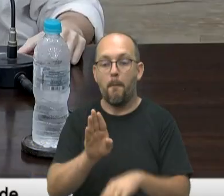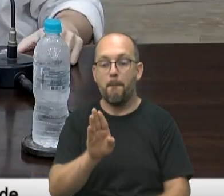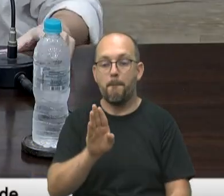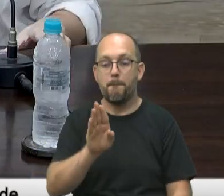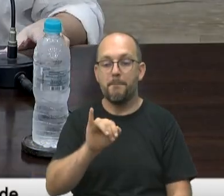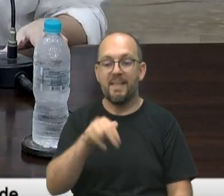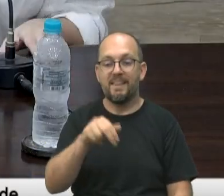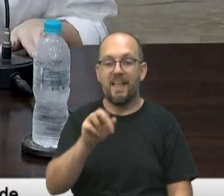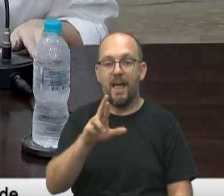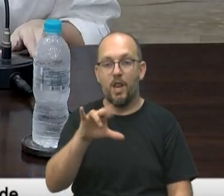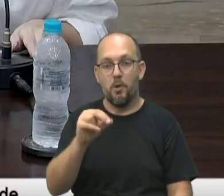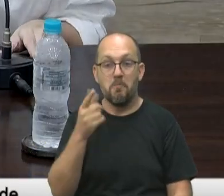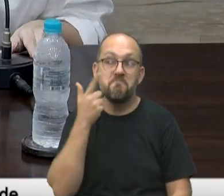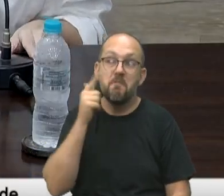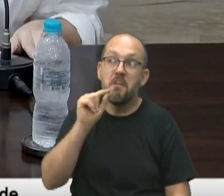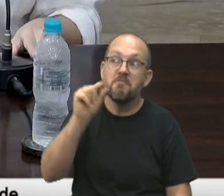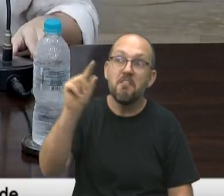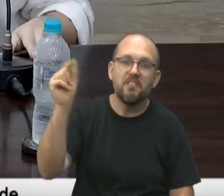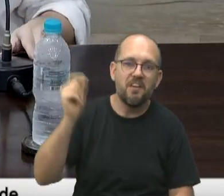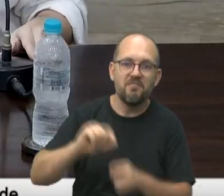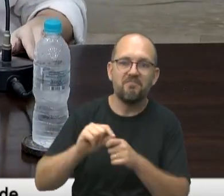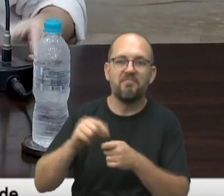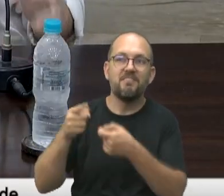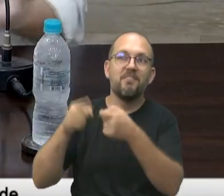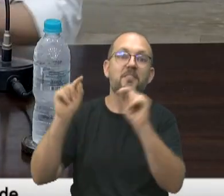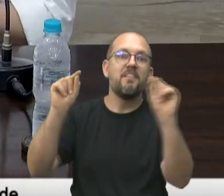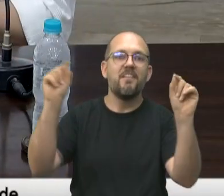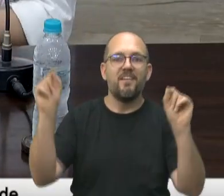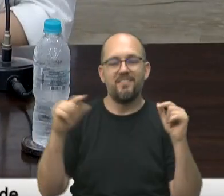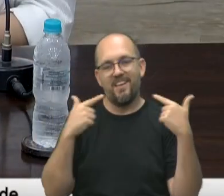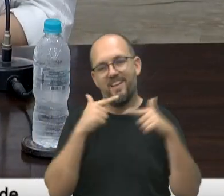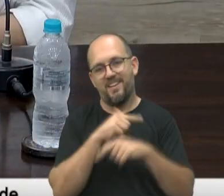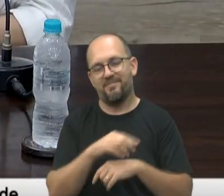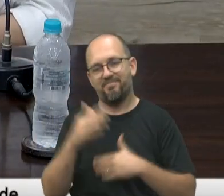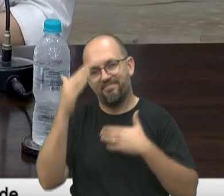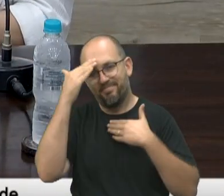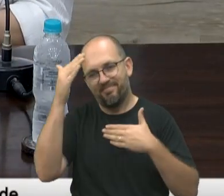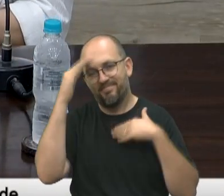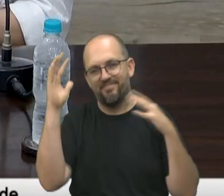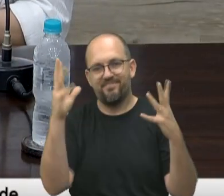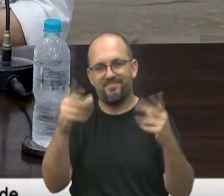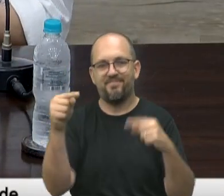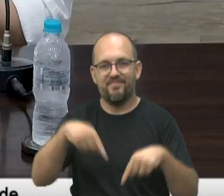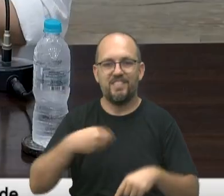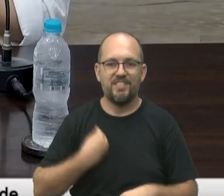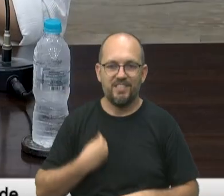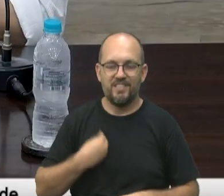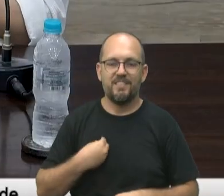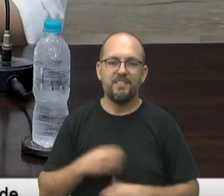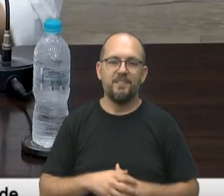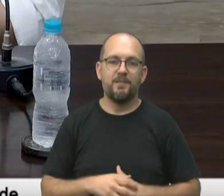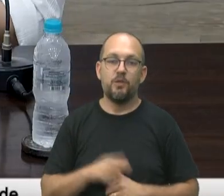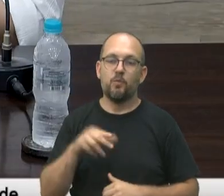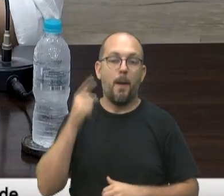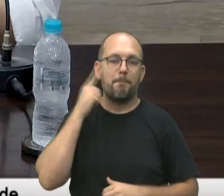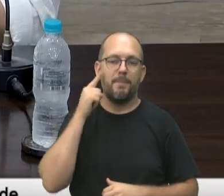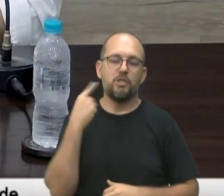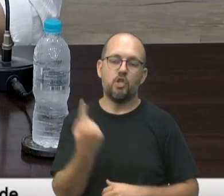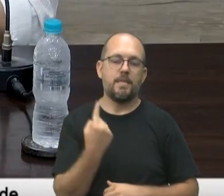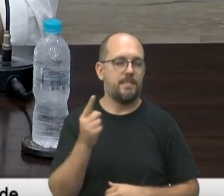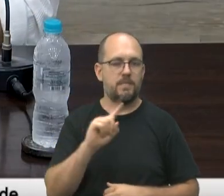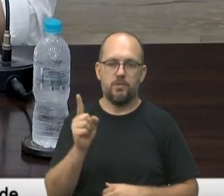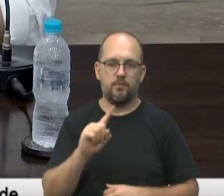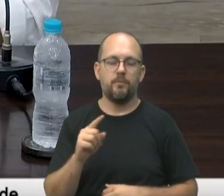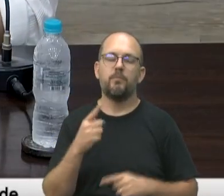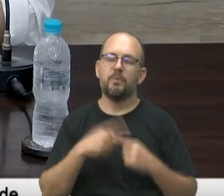vai pegar essa tarefa. Pessoal, muito obrigado a todos vocês que estão aqui. Nunca pensem que vocês estão sozinhos,